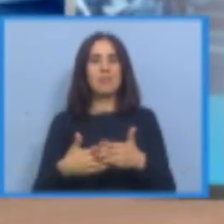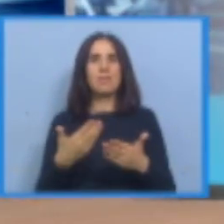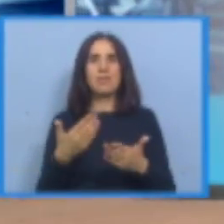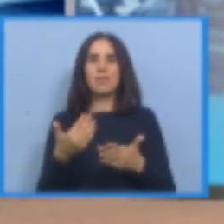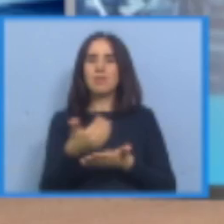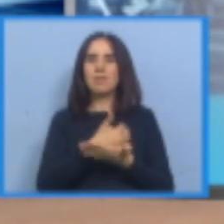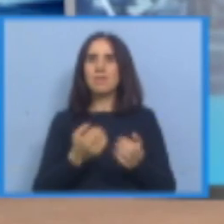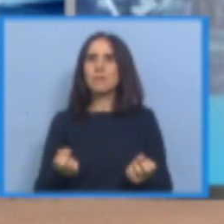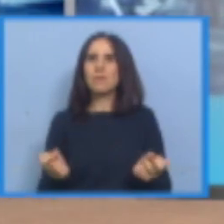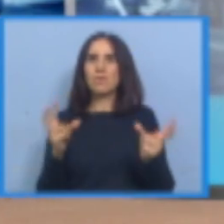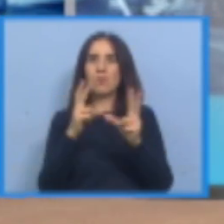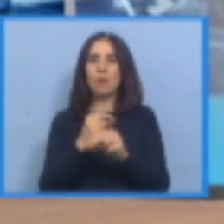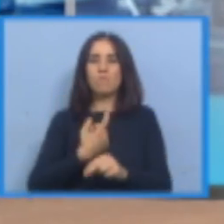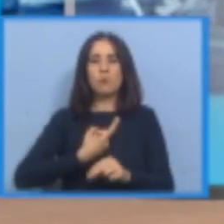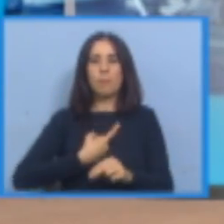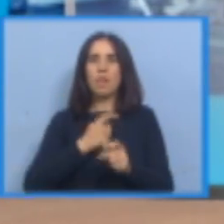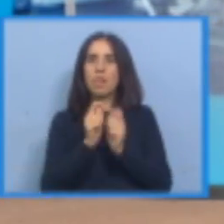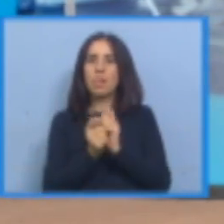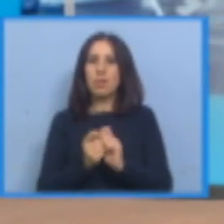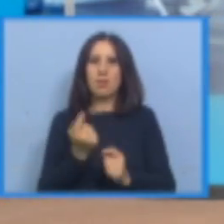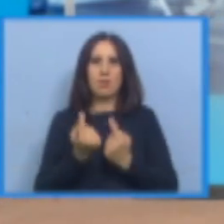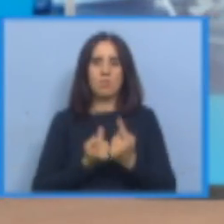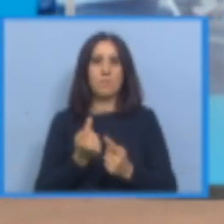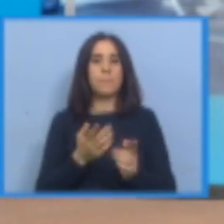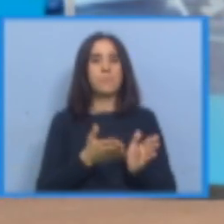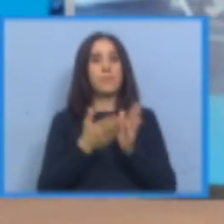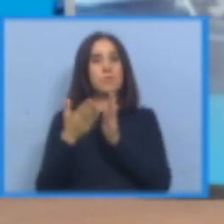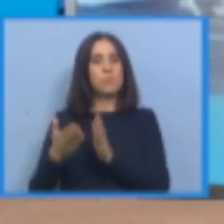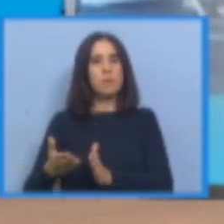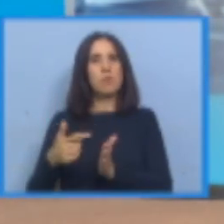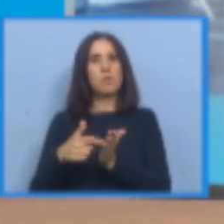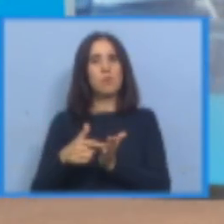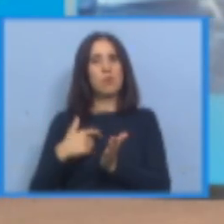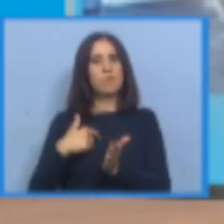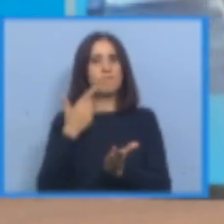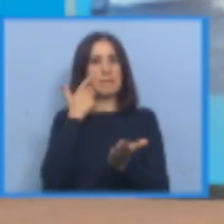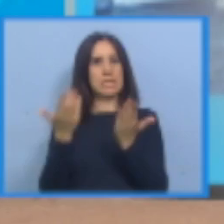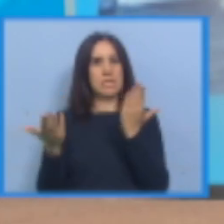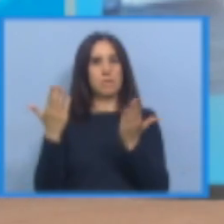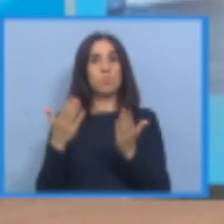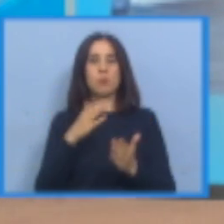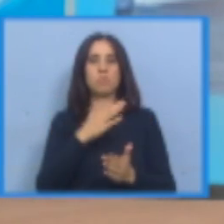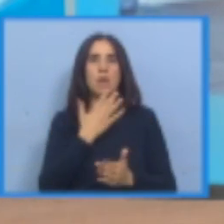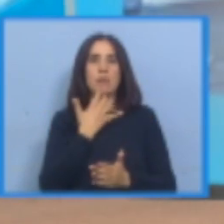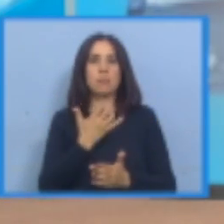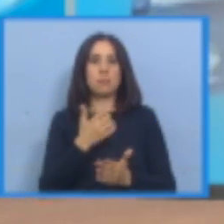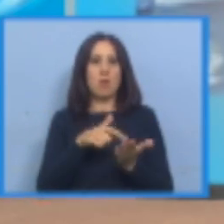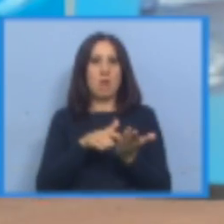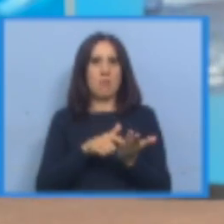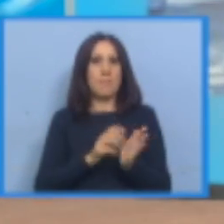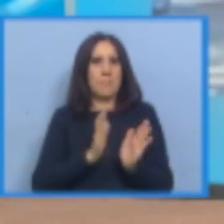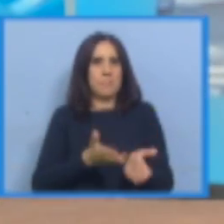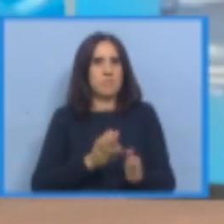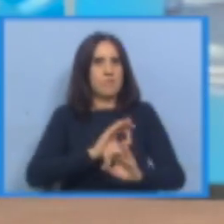novos dados que depois nos obrigam a reescrever algumas coisas. Por outro lado, quisemos equilibrar um rigor de conteúdos, como é evidente, com